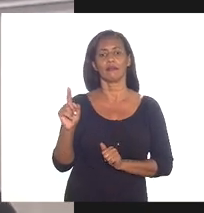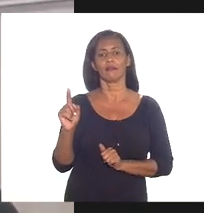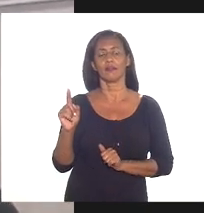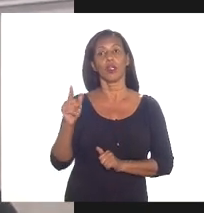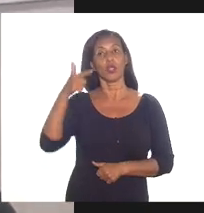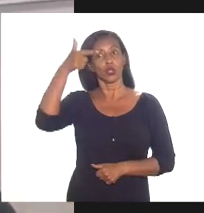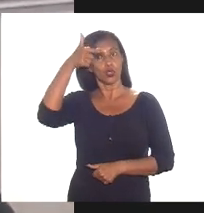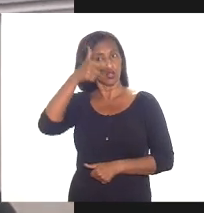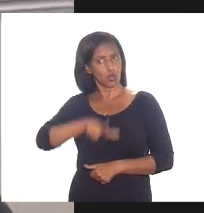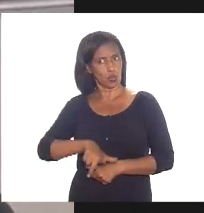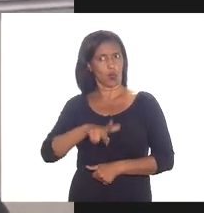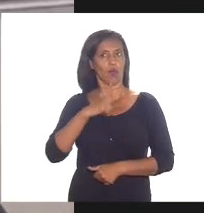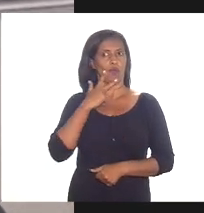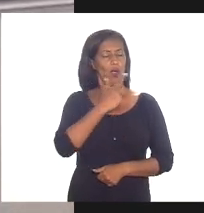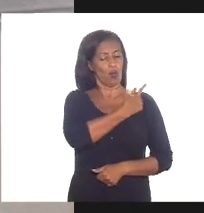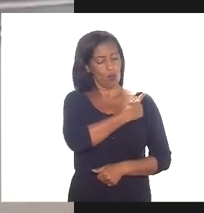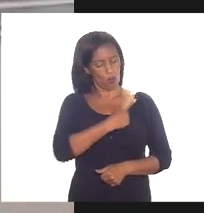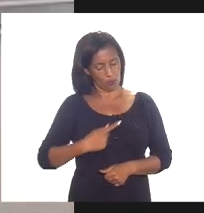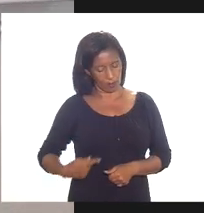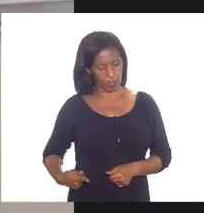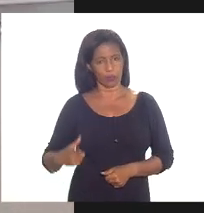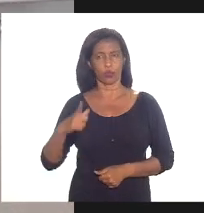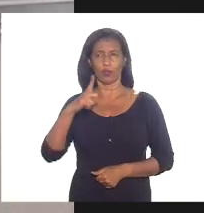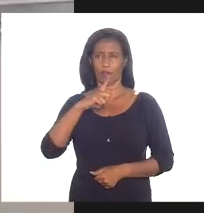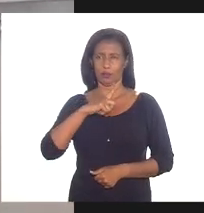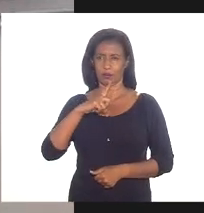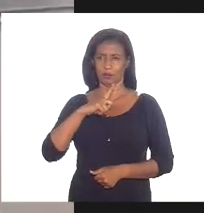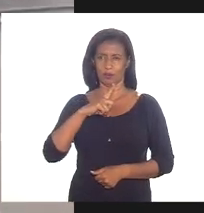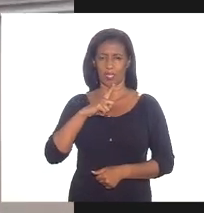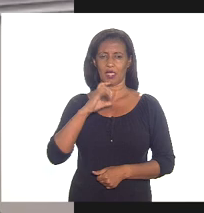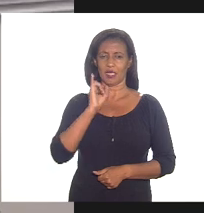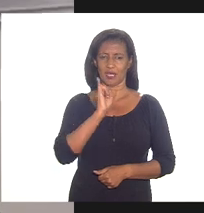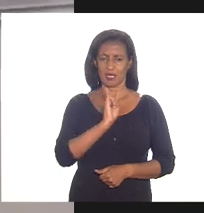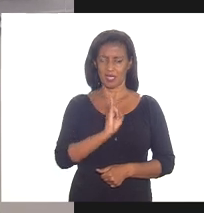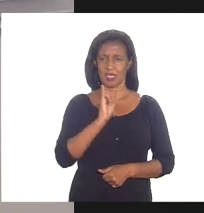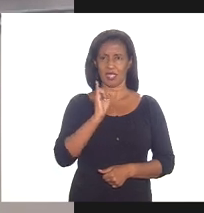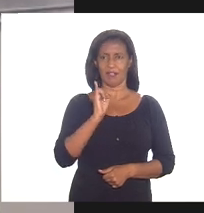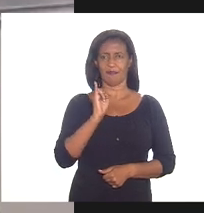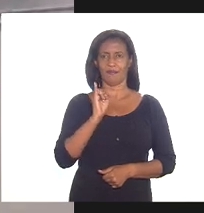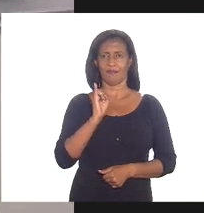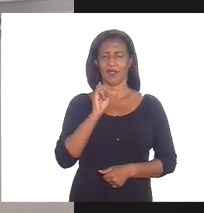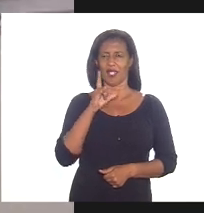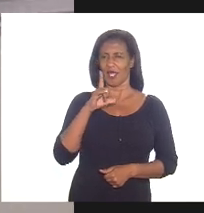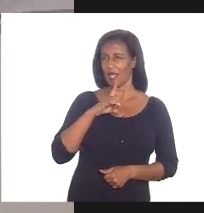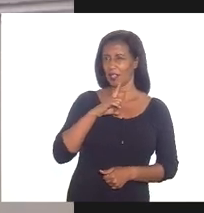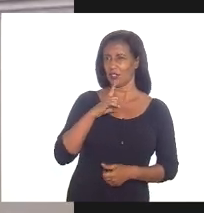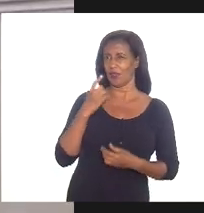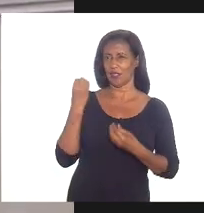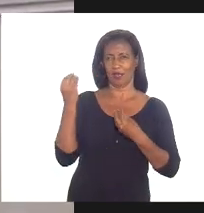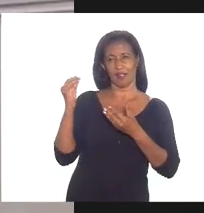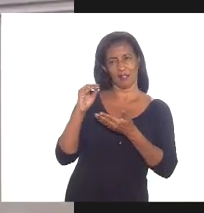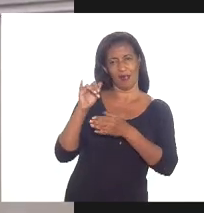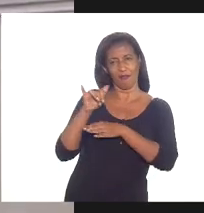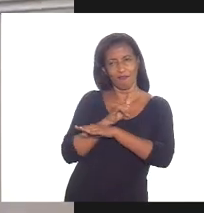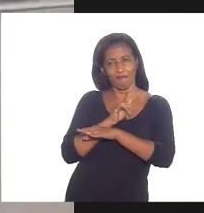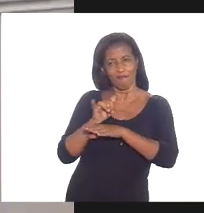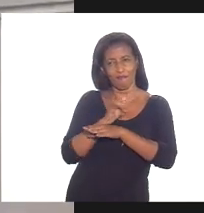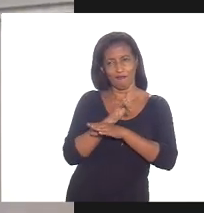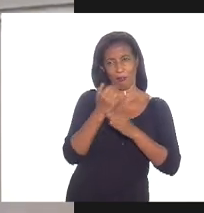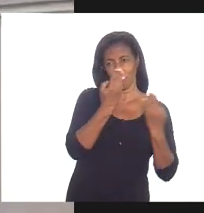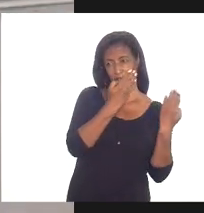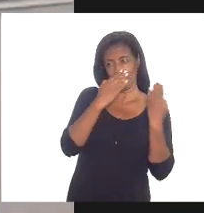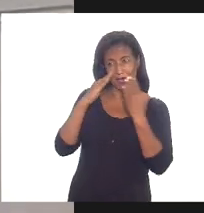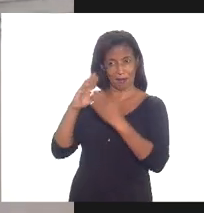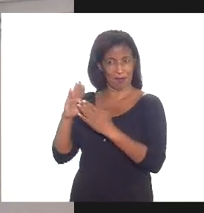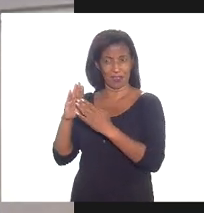o governador Cláudio Castro tinha todos os motivos, se ele usasse desses artifícios, para fazer isso comigo, me